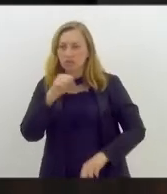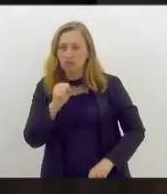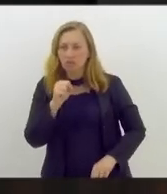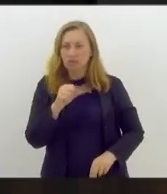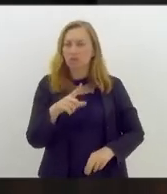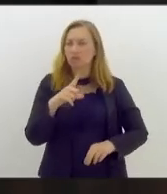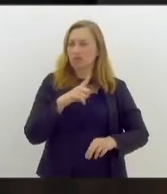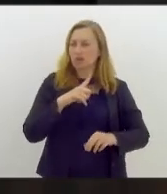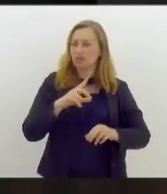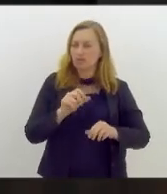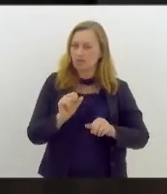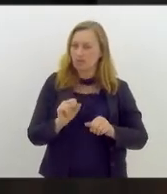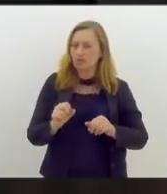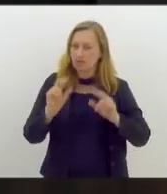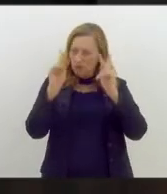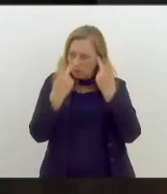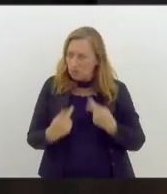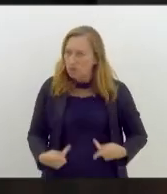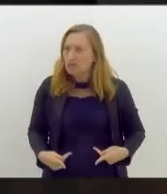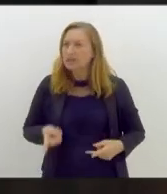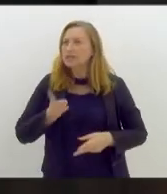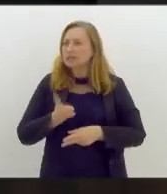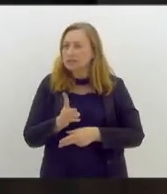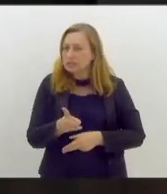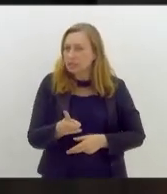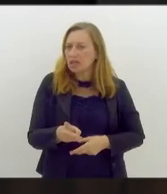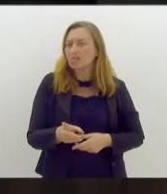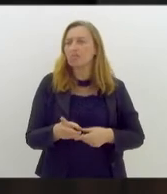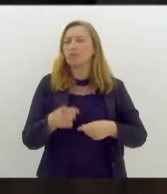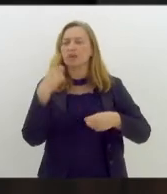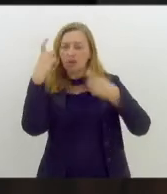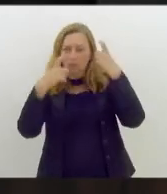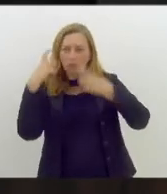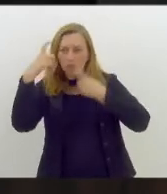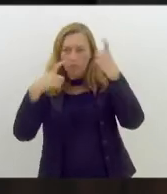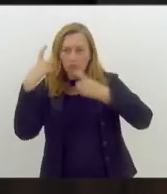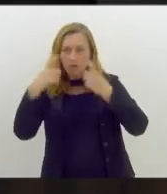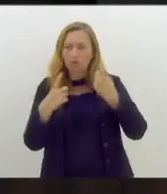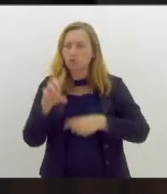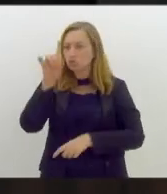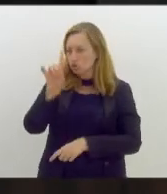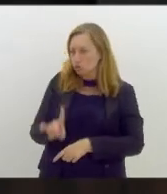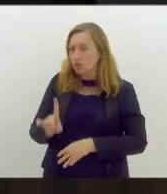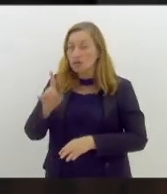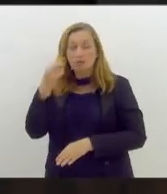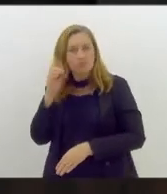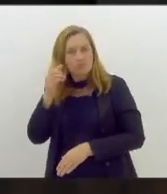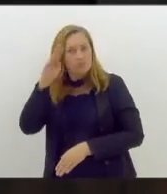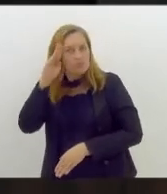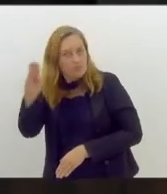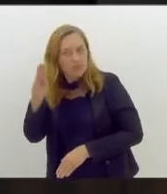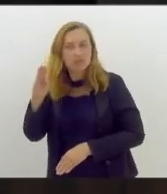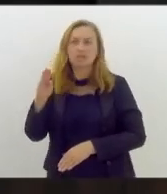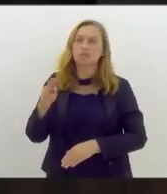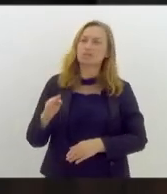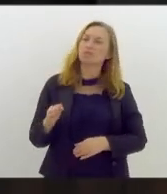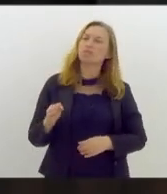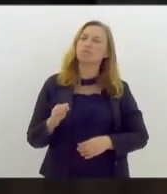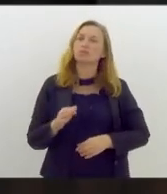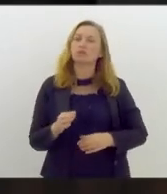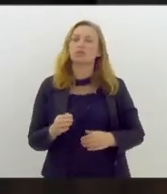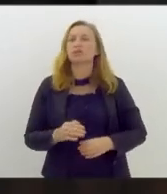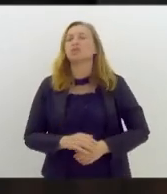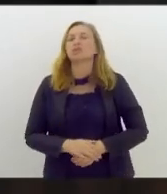exerce com humanidade, sempre preocupado com a afirmação dos direitos fundamentais e dos